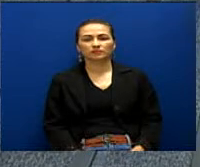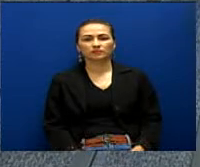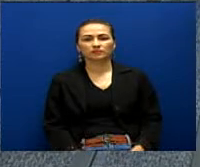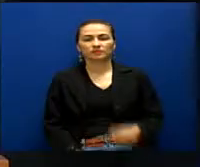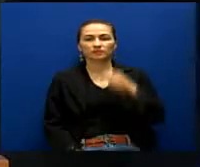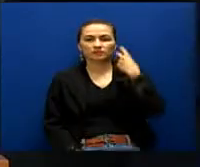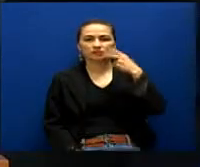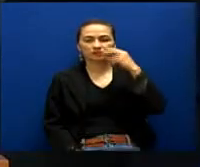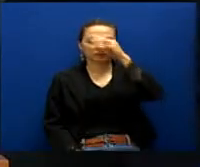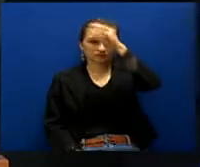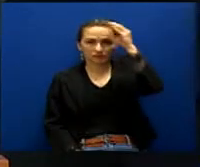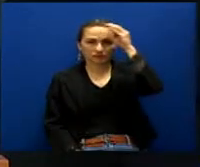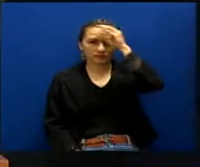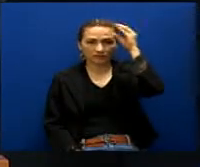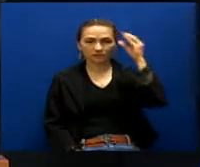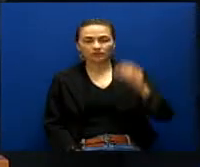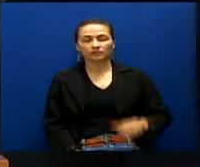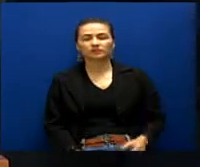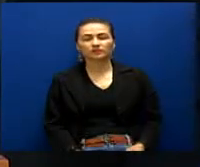Vereadora Cíntia de Almeida.